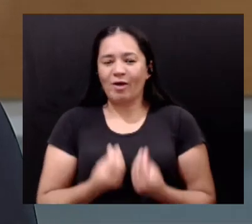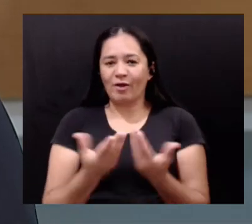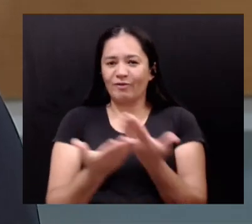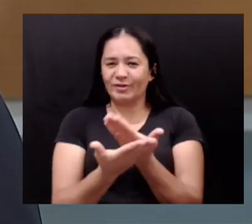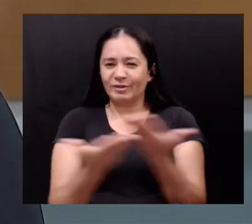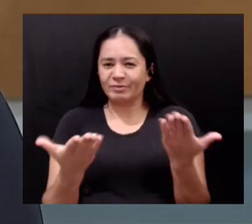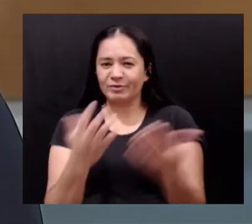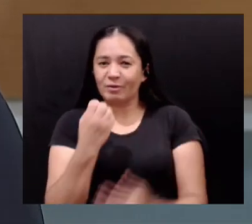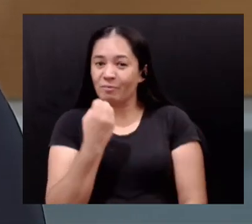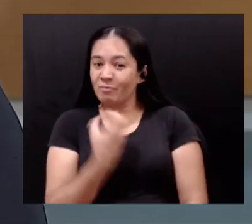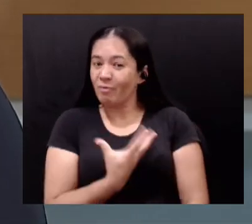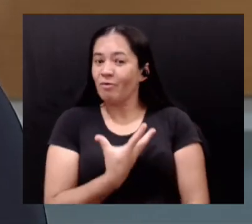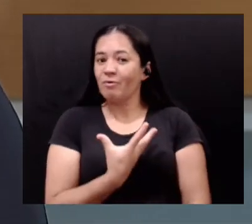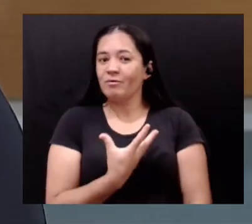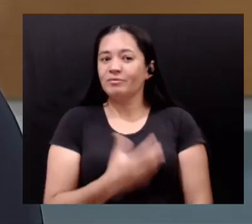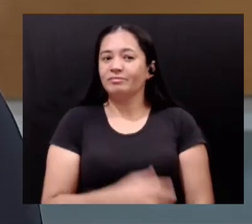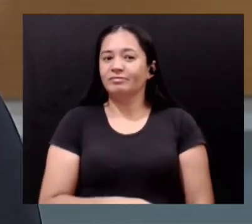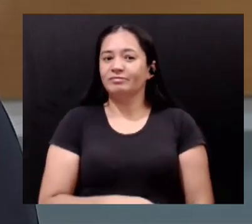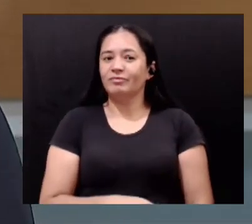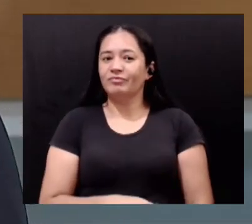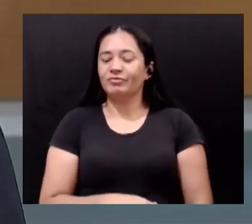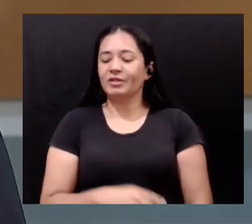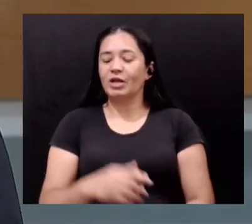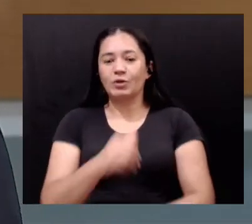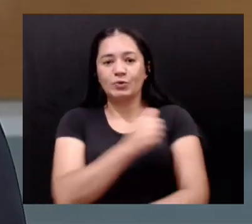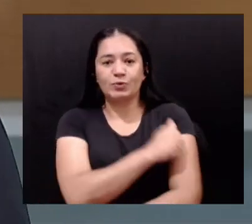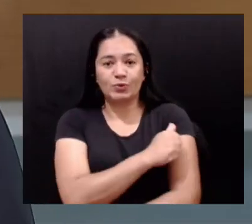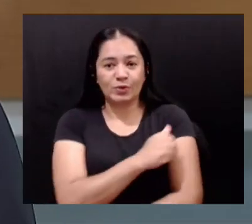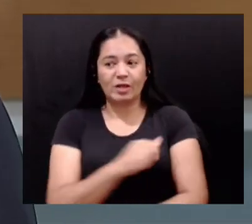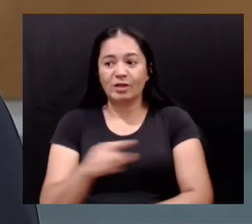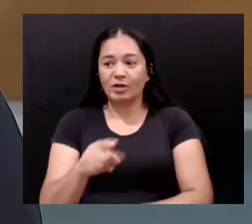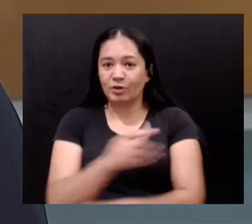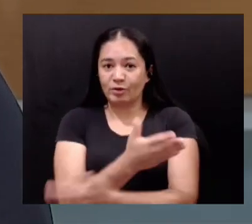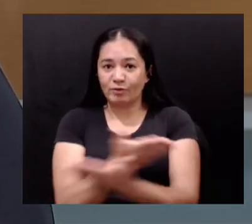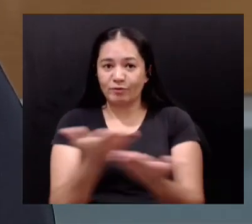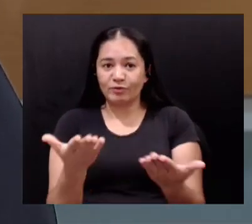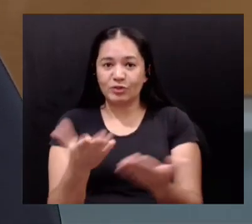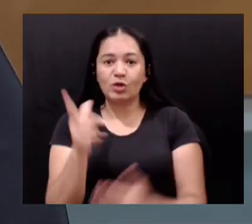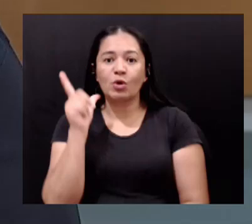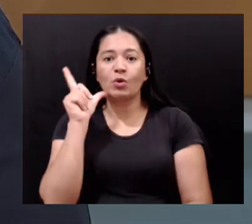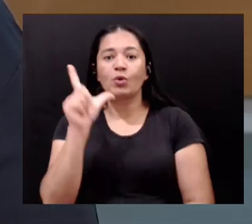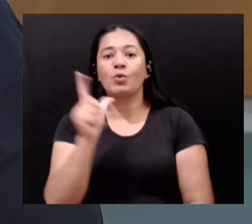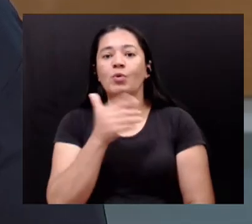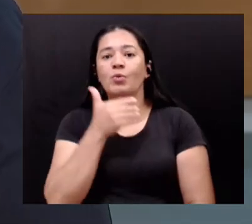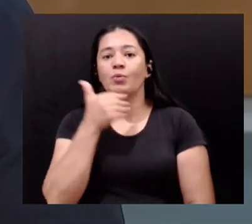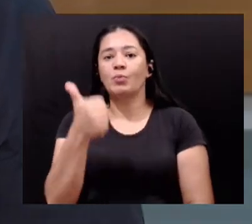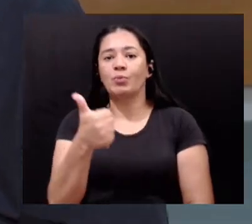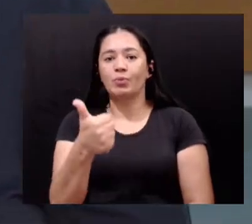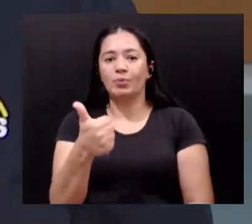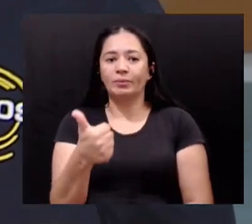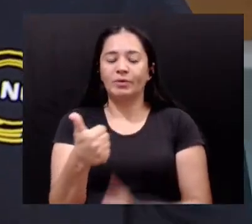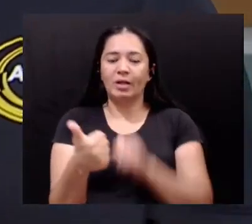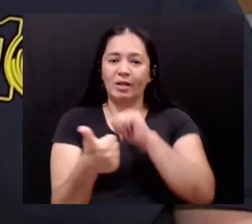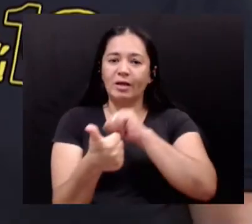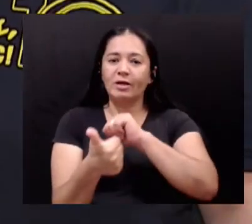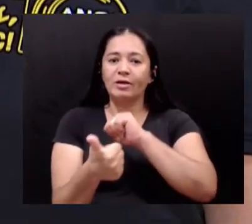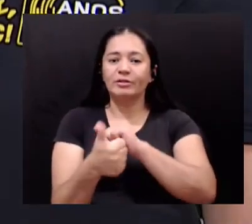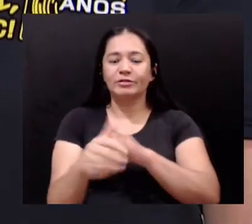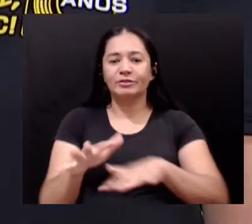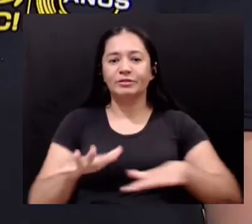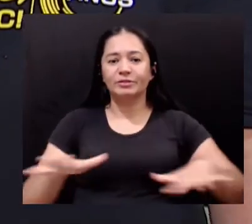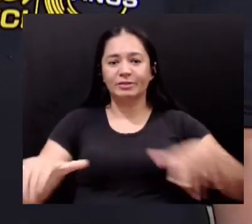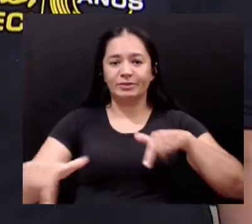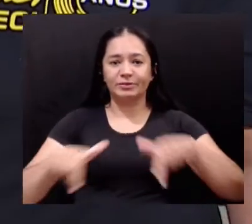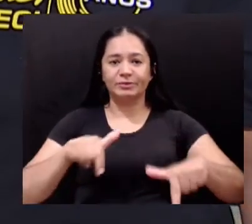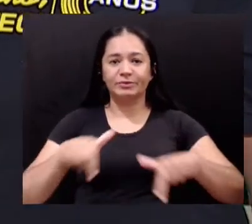aqui, e os futuros alunos, para que vocês estejam melhor qualificados no mercado de trabalho. Então,